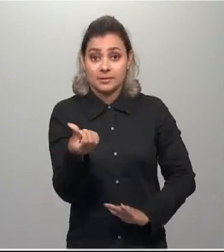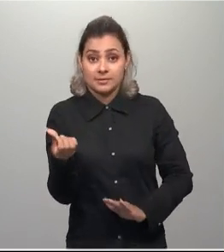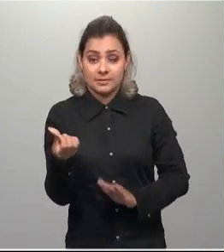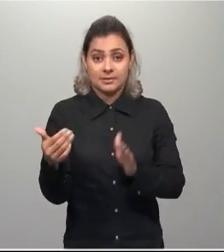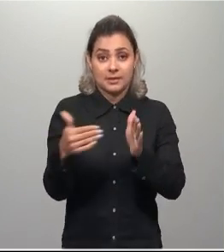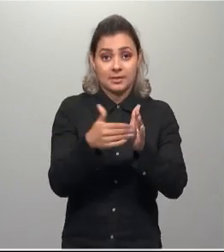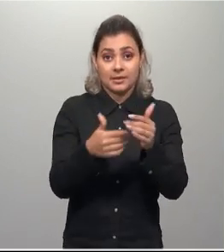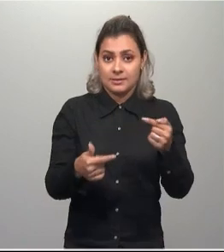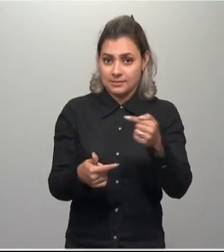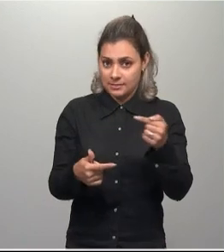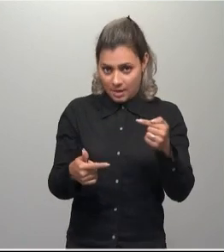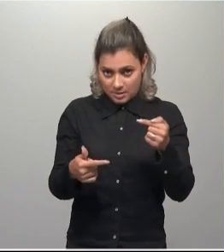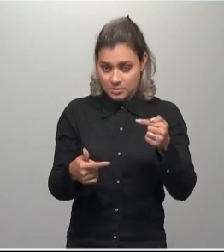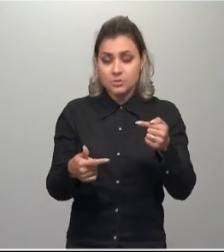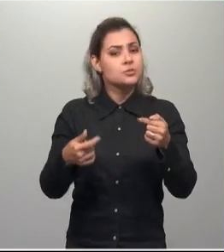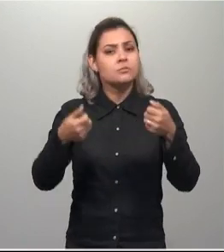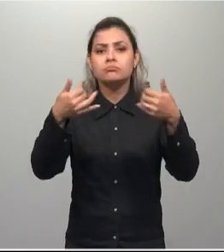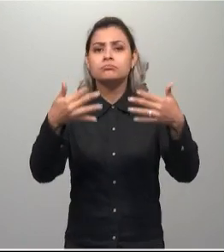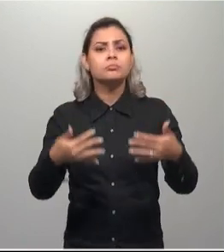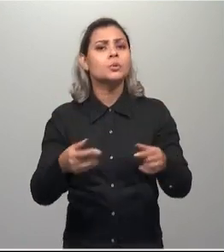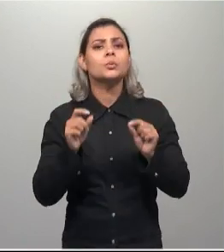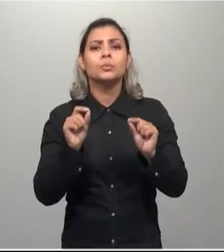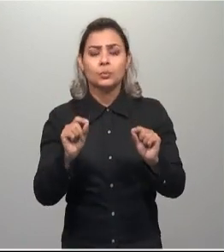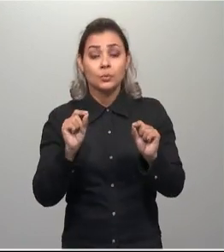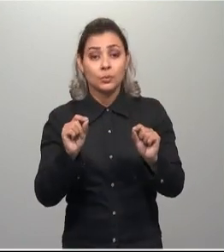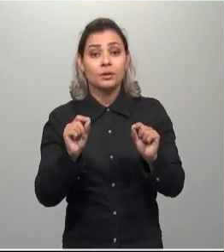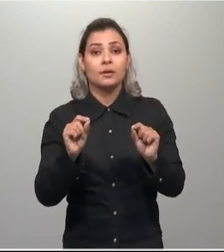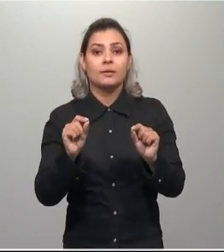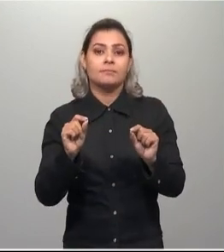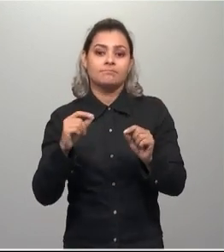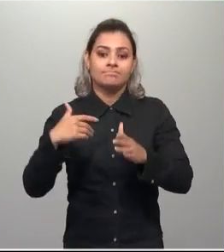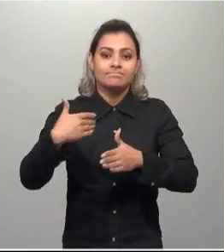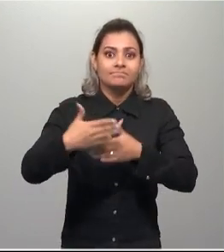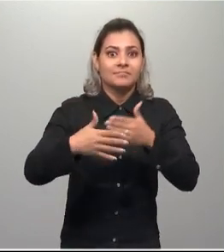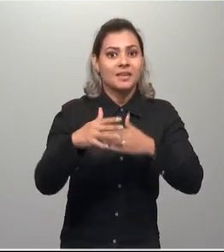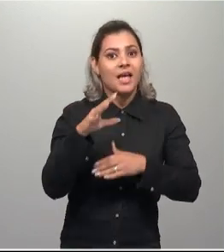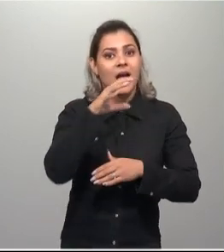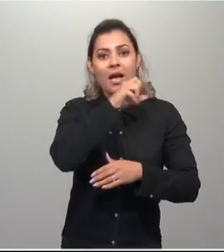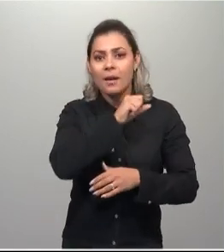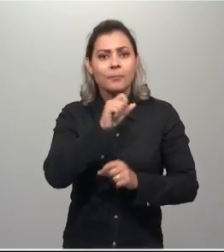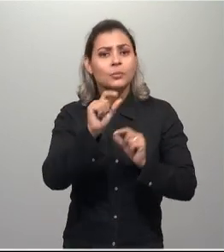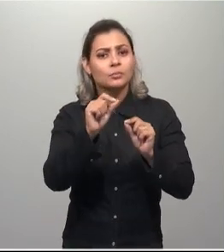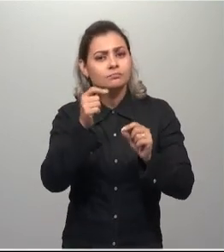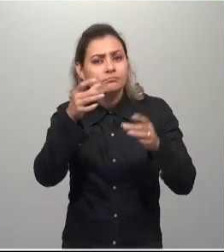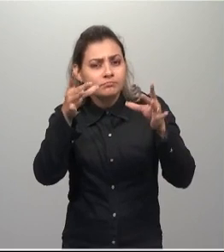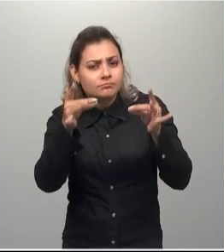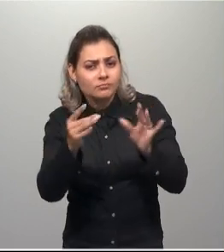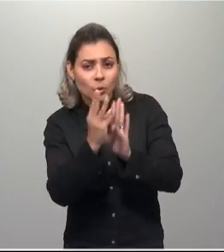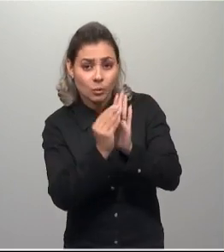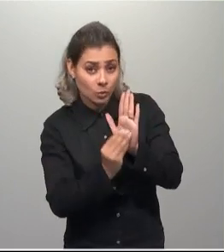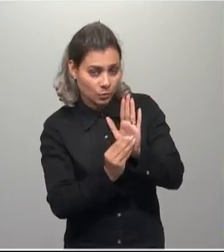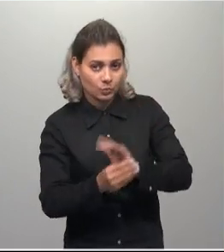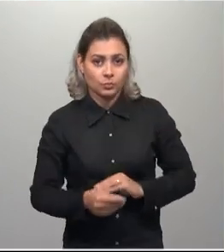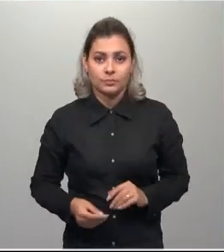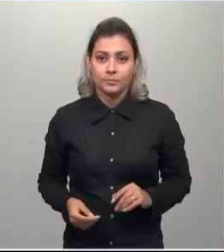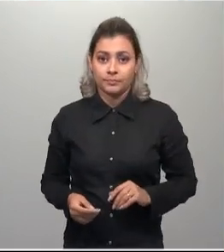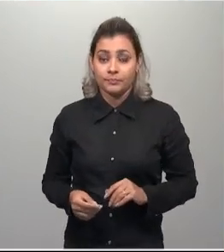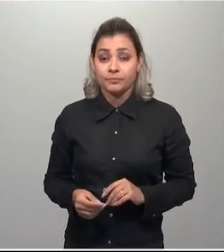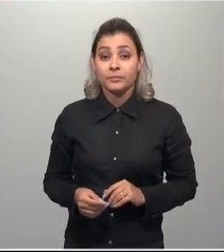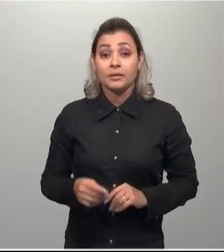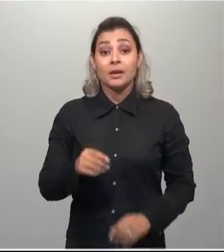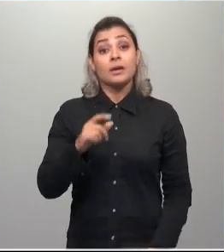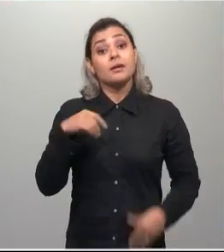fazendo uma um avanço e daquilo que vocês verão então dos flip